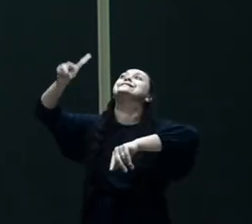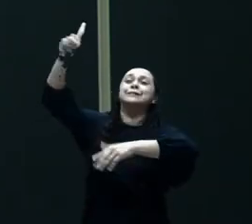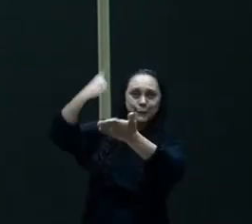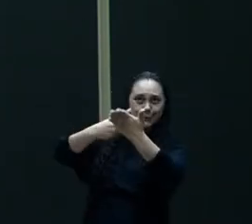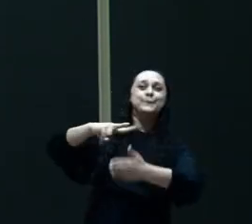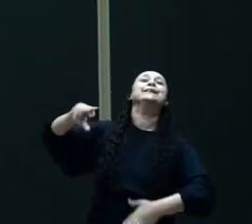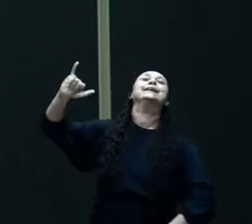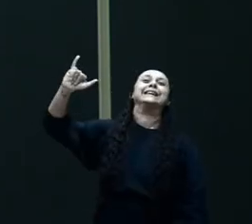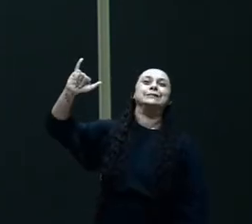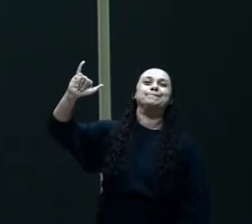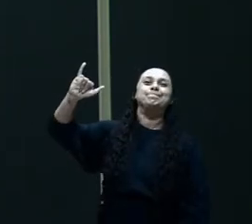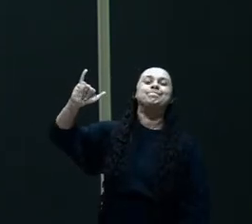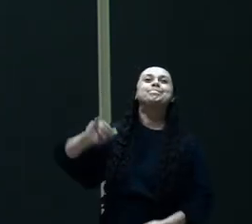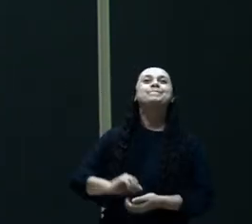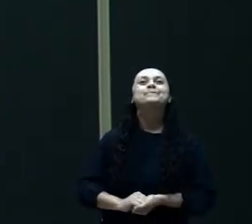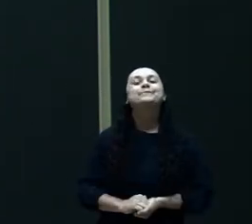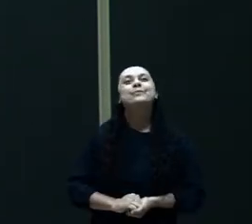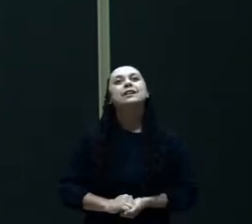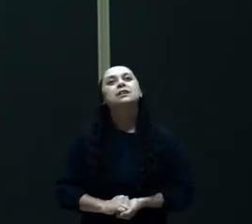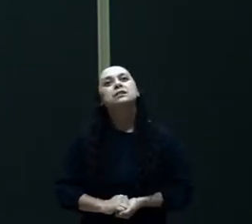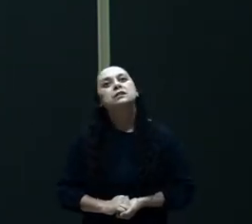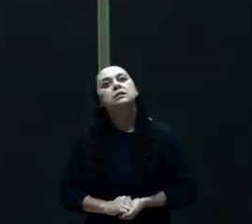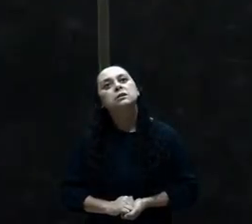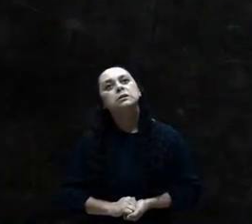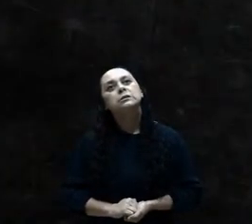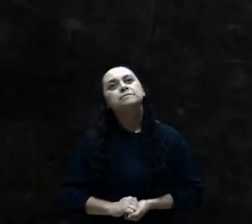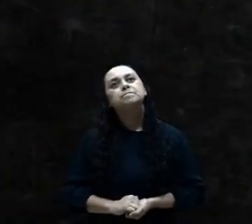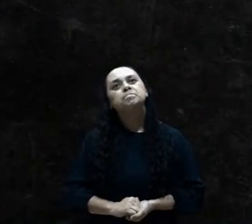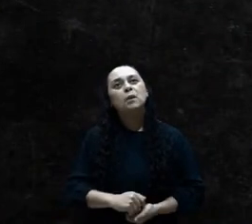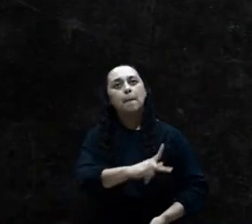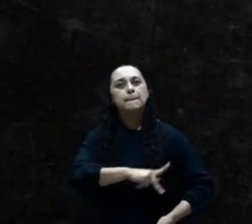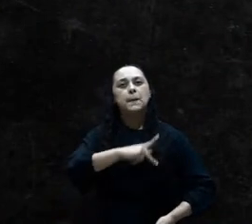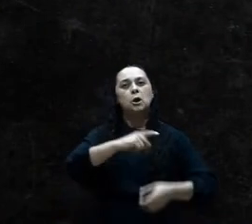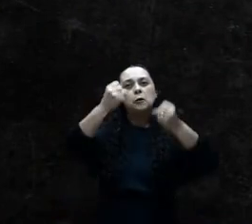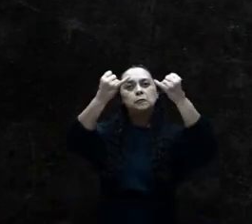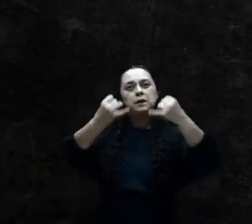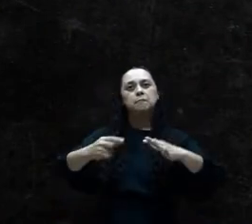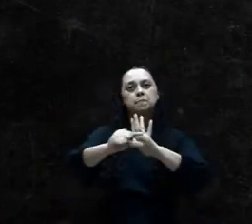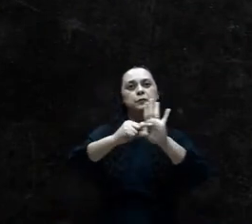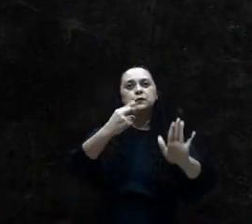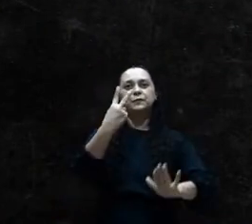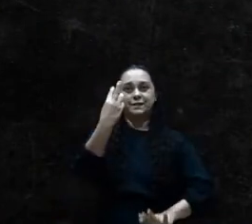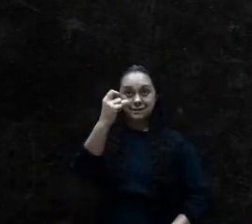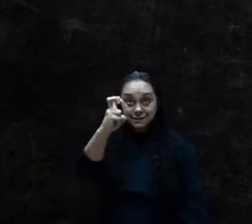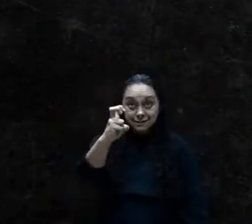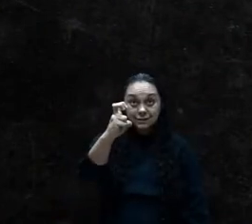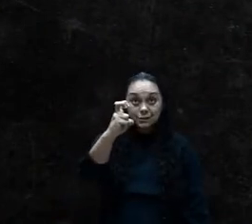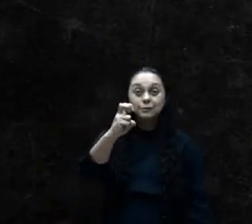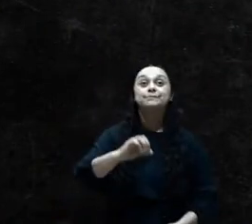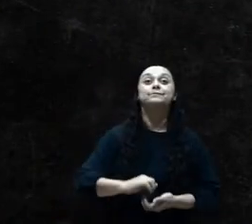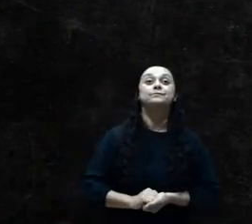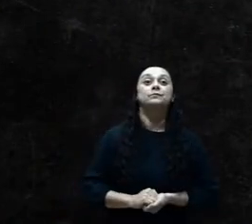Paulo vai dizer no Versículo 25 Olha o que diz portanto senhores no Versículo 25